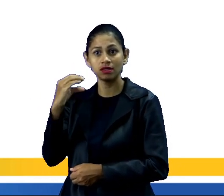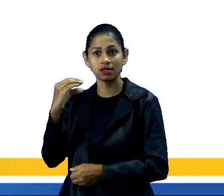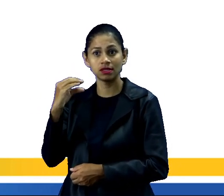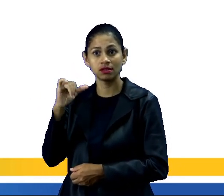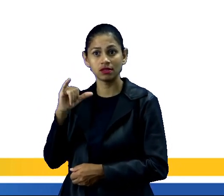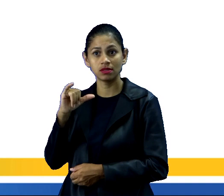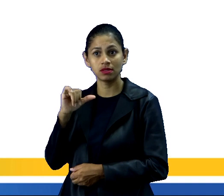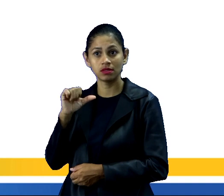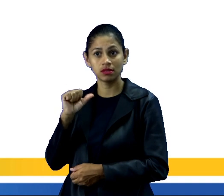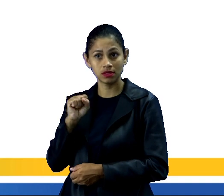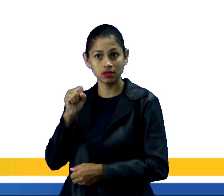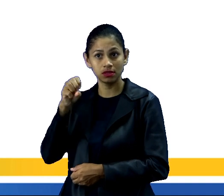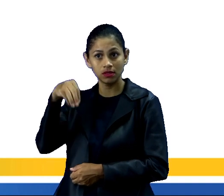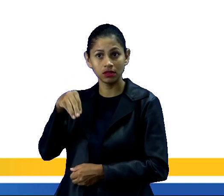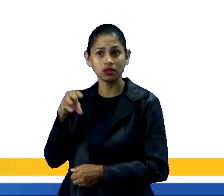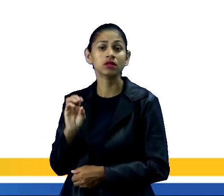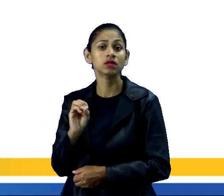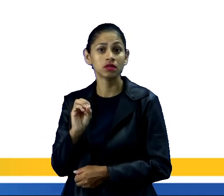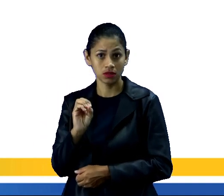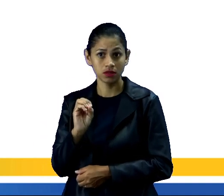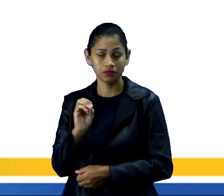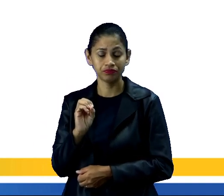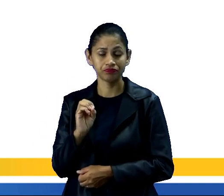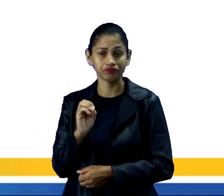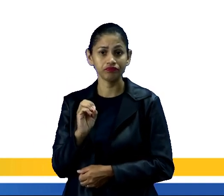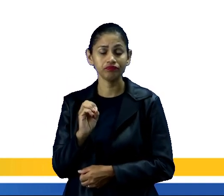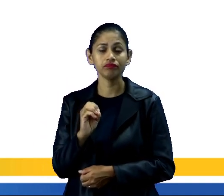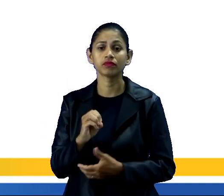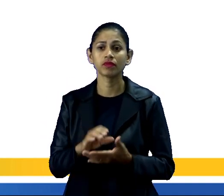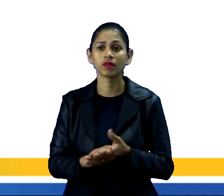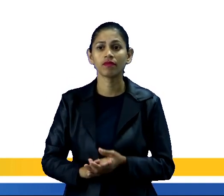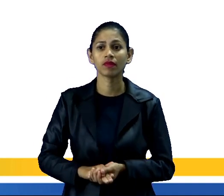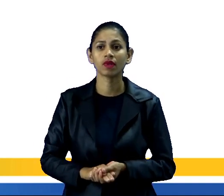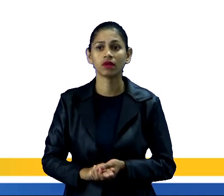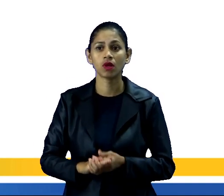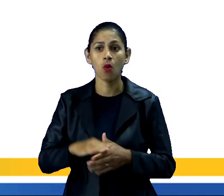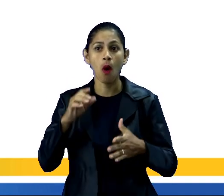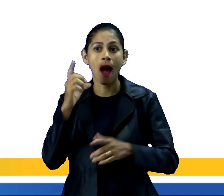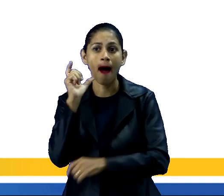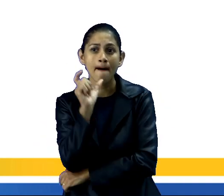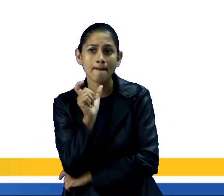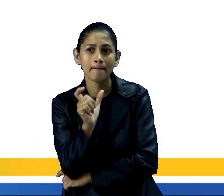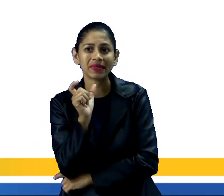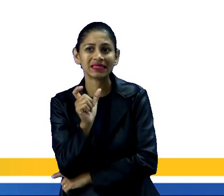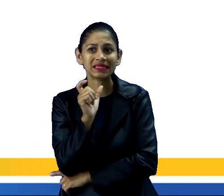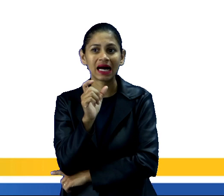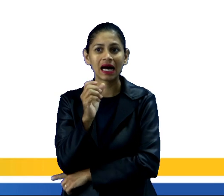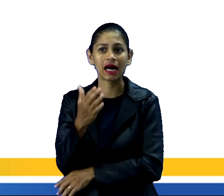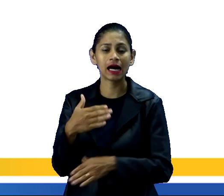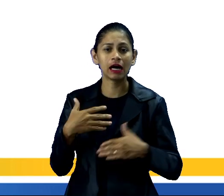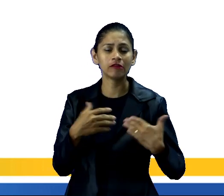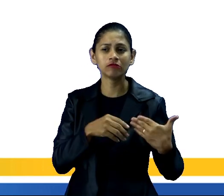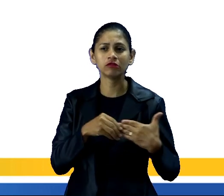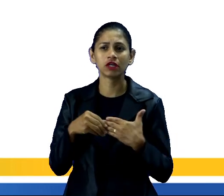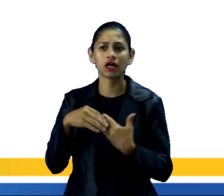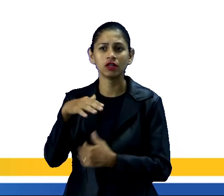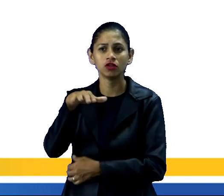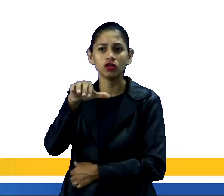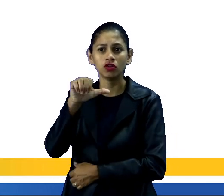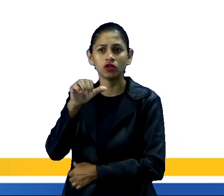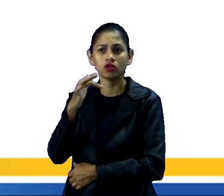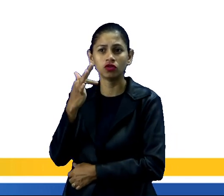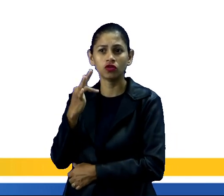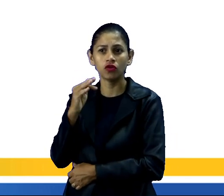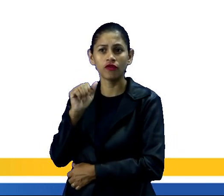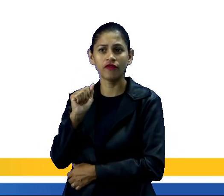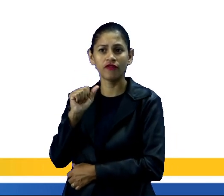partido fascista. A palavra fascismo vem do italiano fatio, né, que é feixe, e a ideia, né, do significado